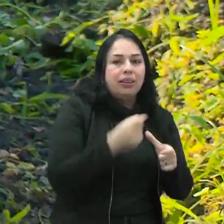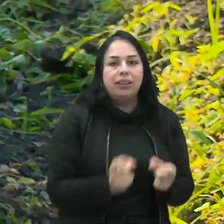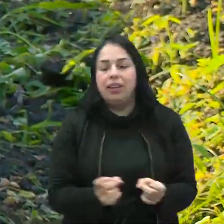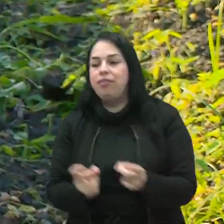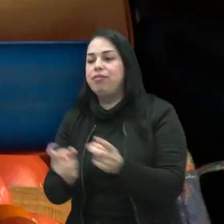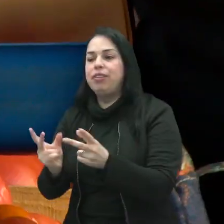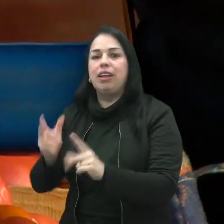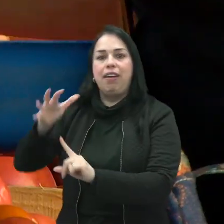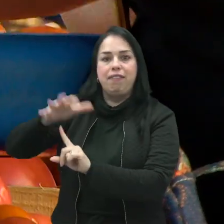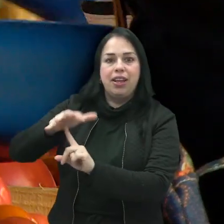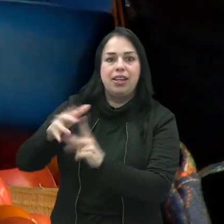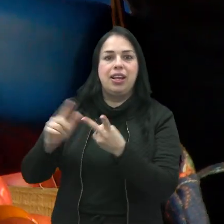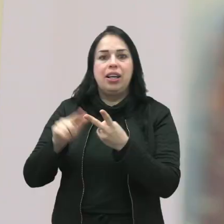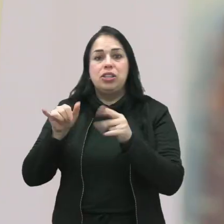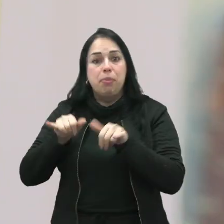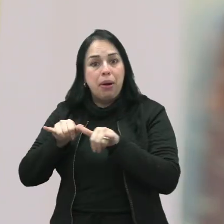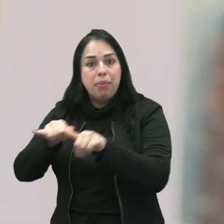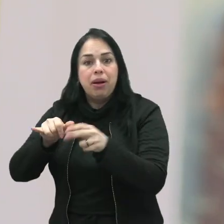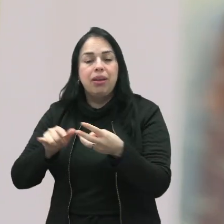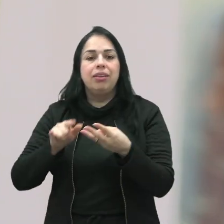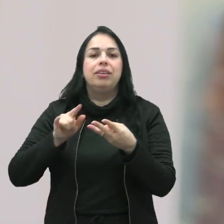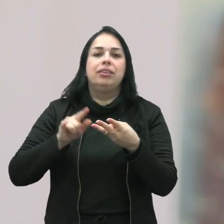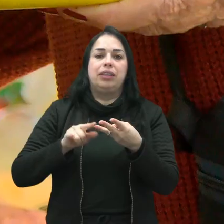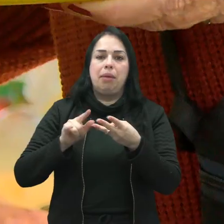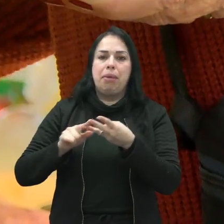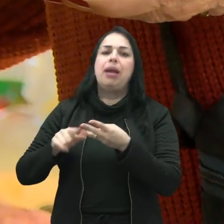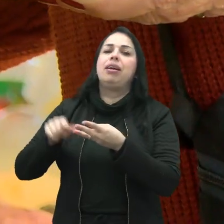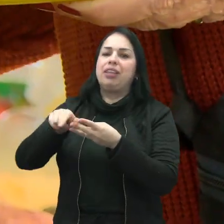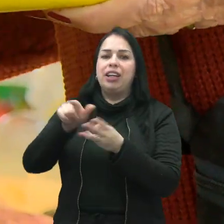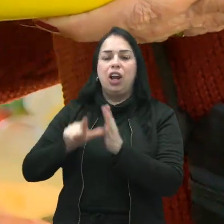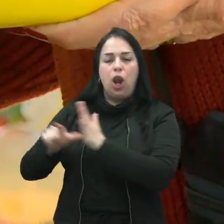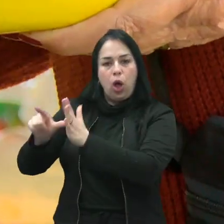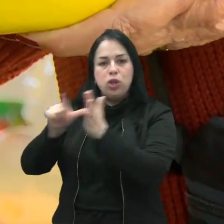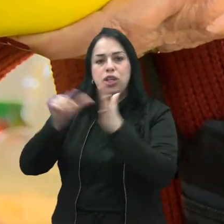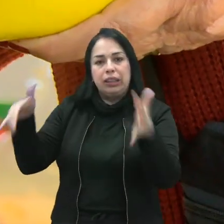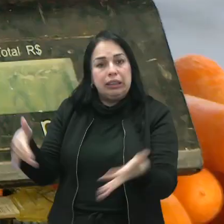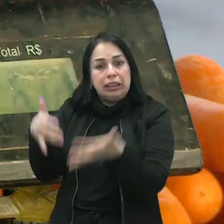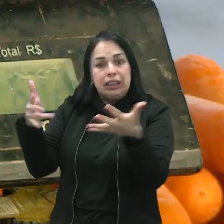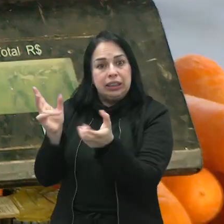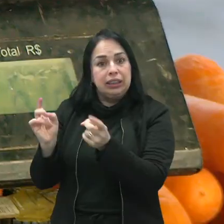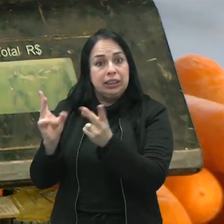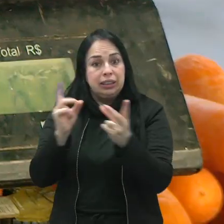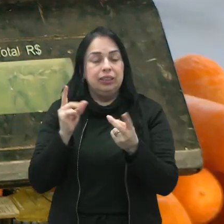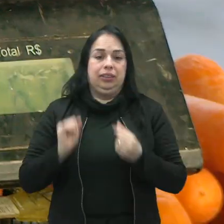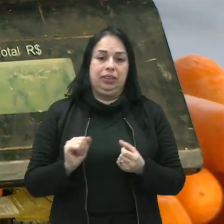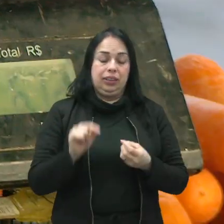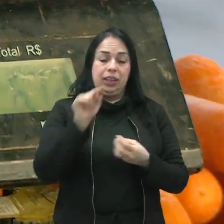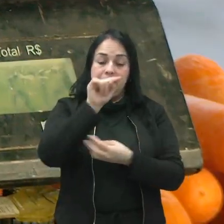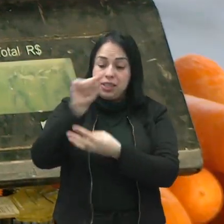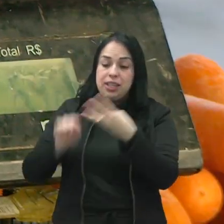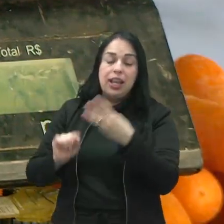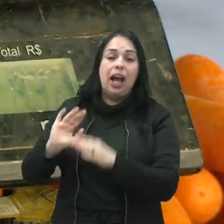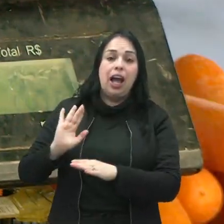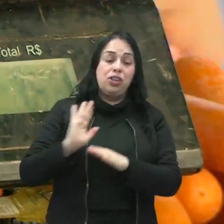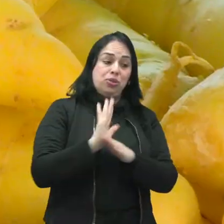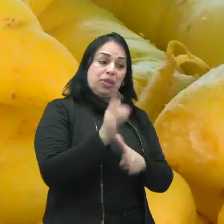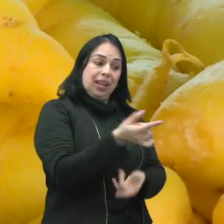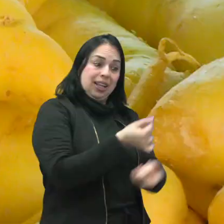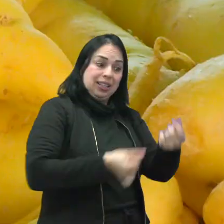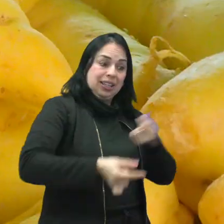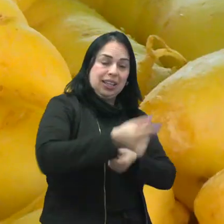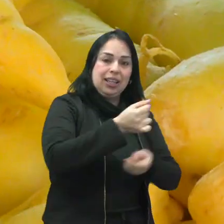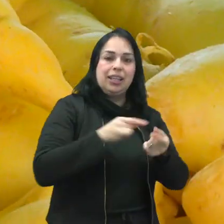terra abastece feiras, mercados e sacolões da cidade. É um ciclo que gera renda